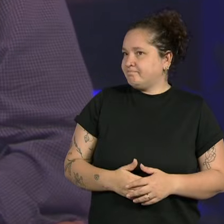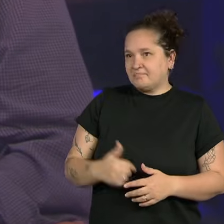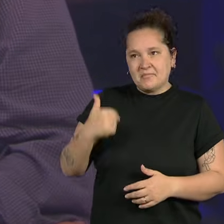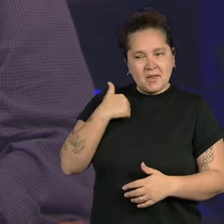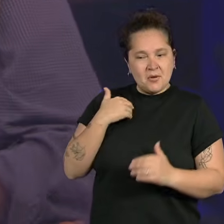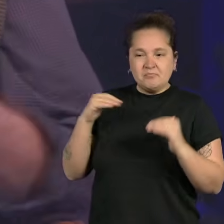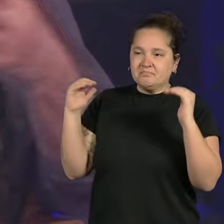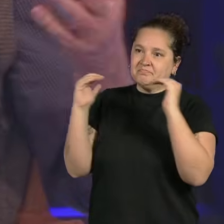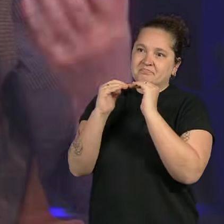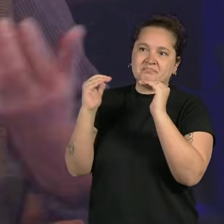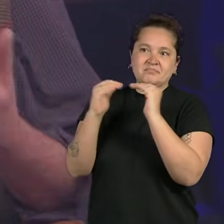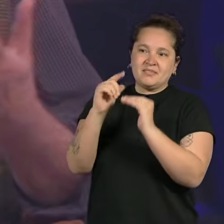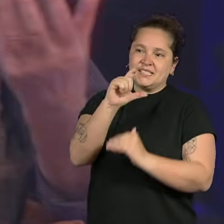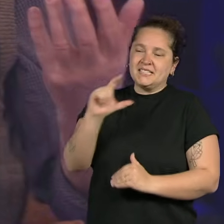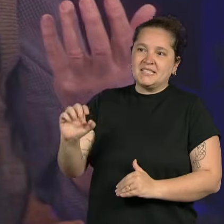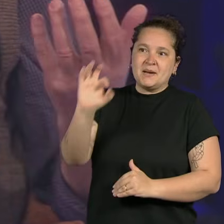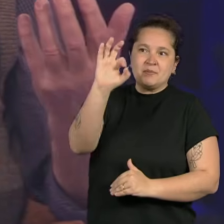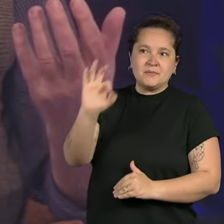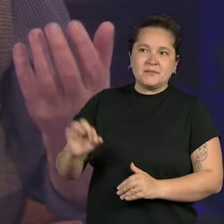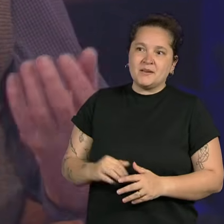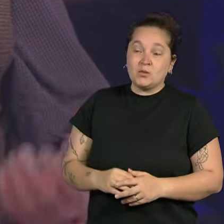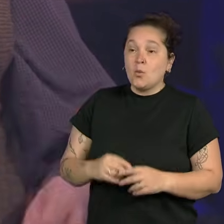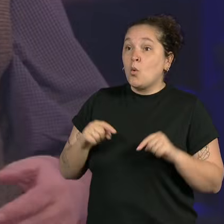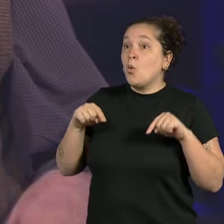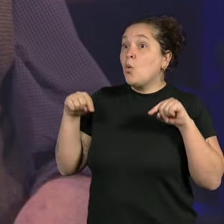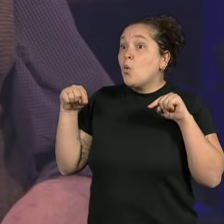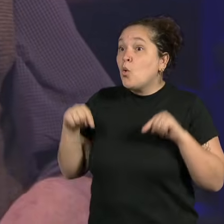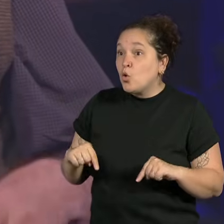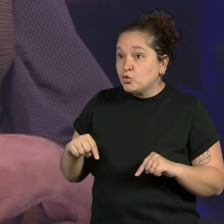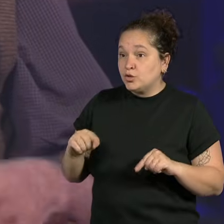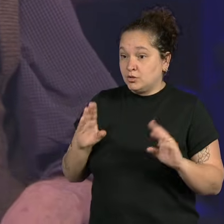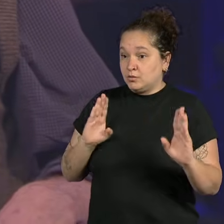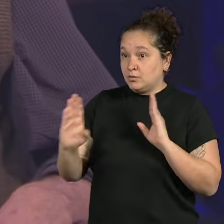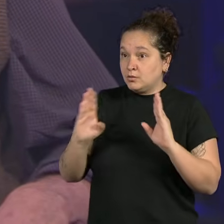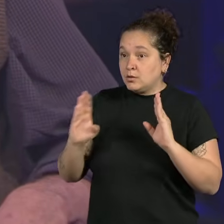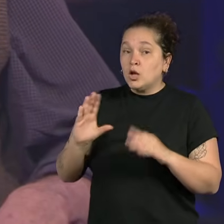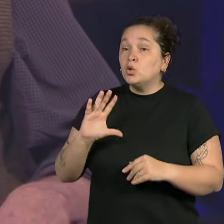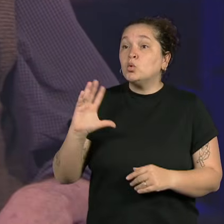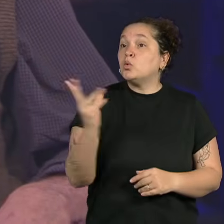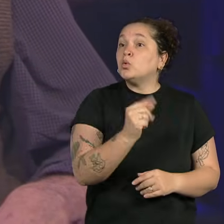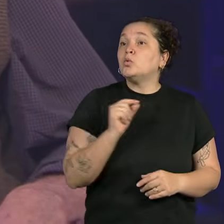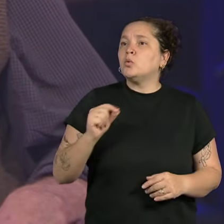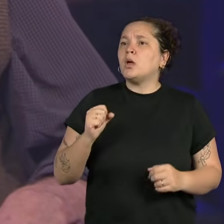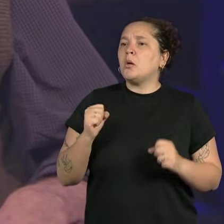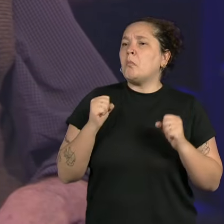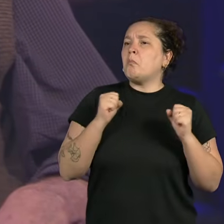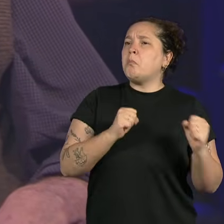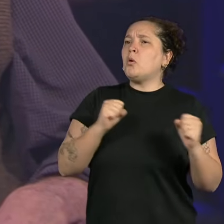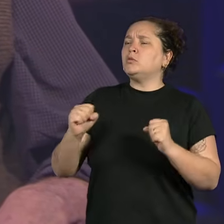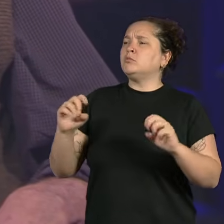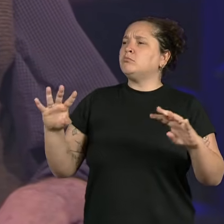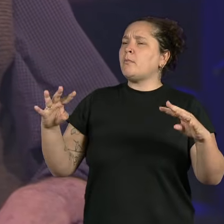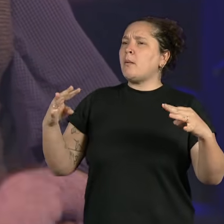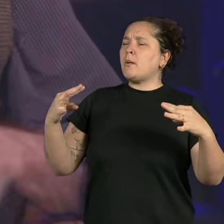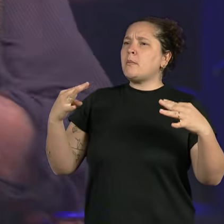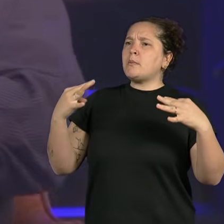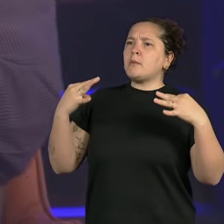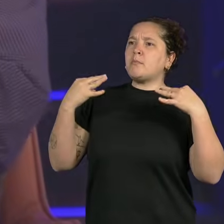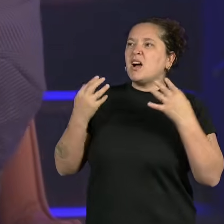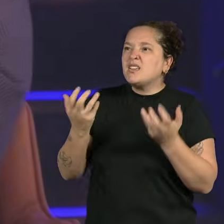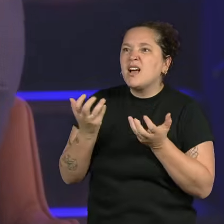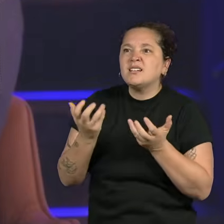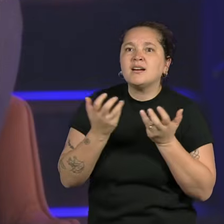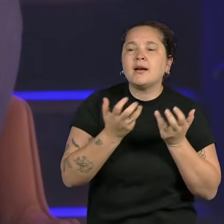né? A gente percebe no mundo que a gente vive hoje como o poder é cobiçado e da forma que é cobiçado, e o poder perde